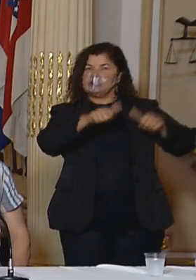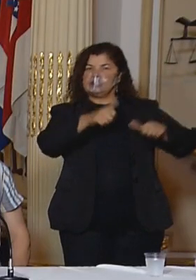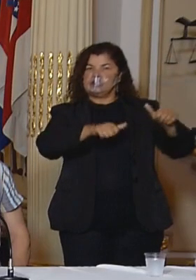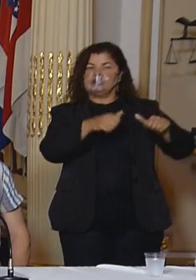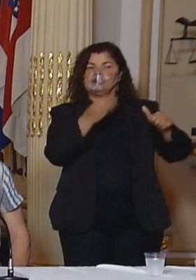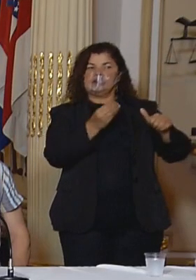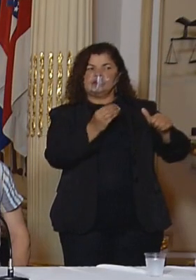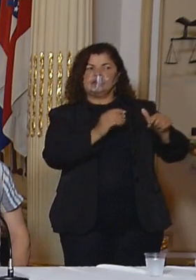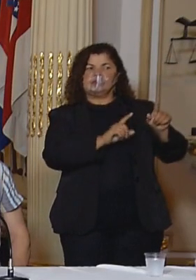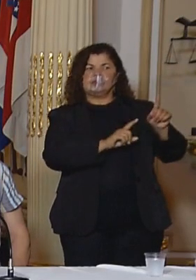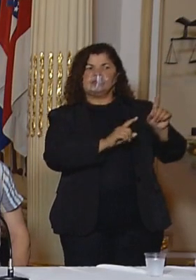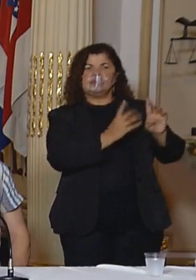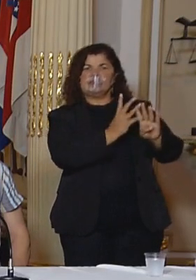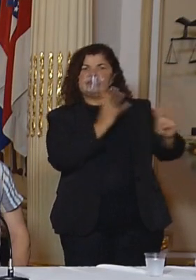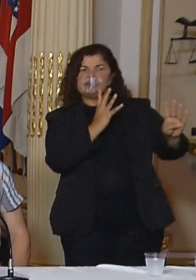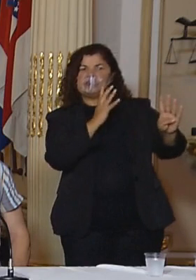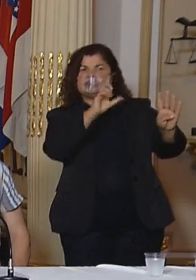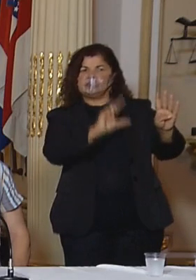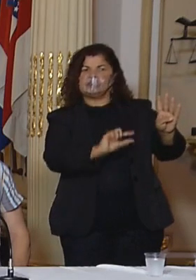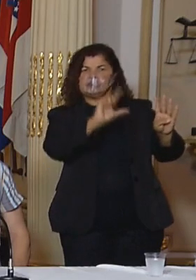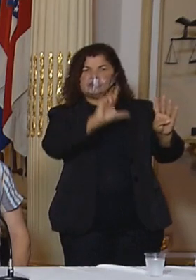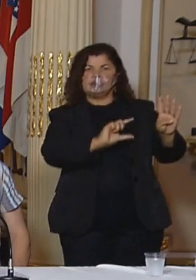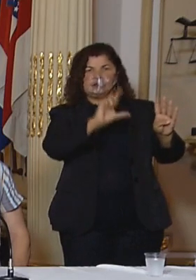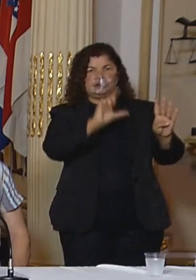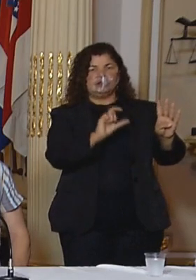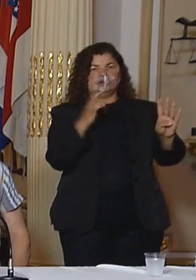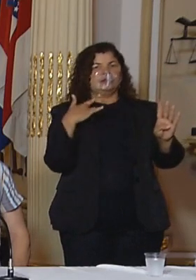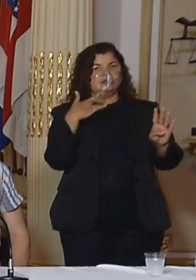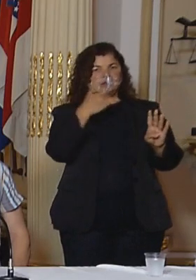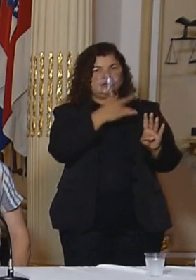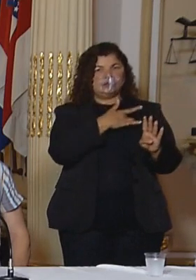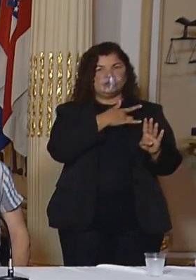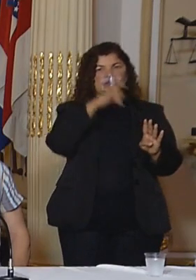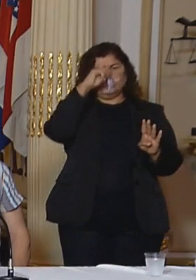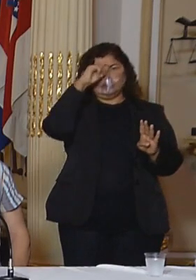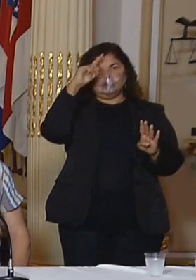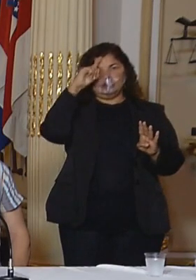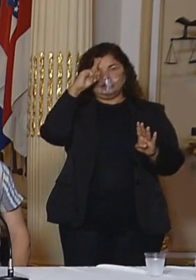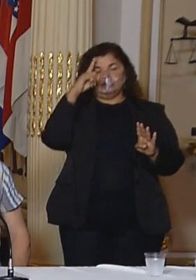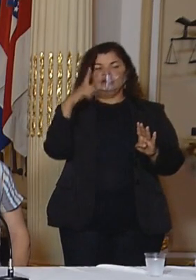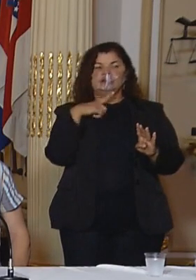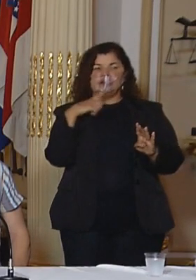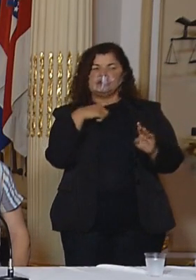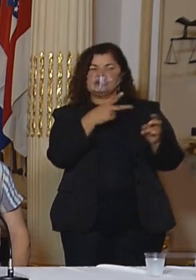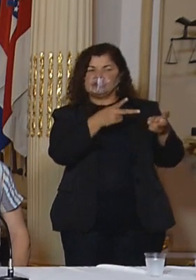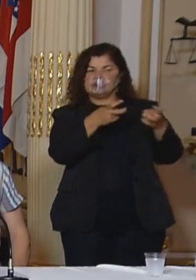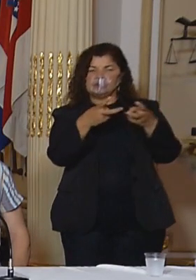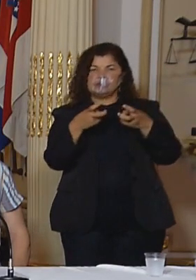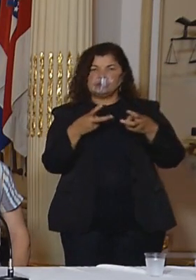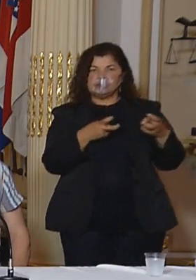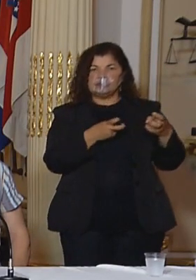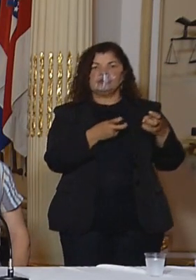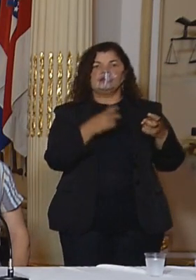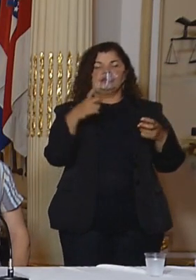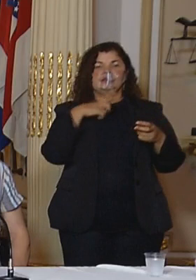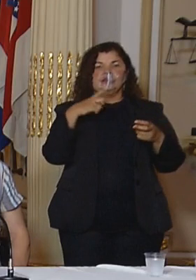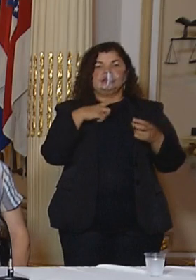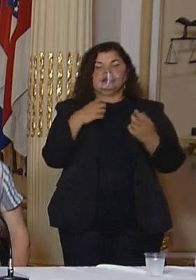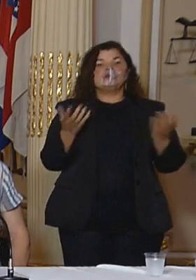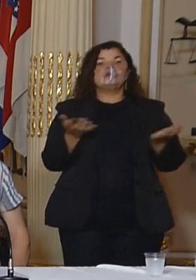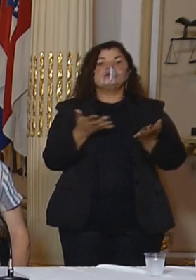Pressão sobre o sistema de saúde, ela é um dos indicadores, né, que a gente tem colocado. A gente tem